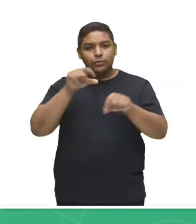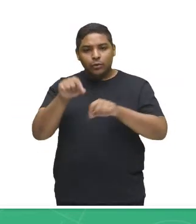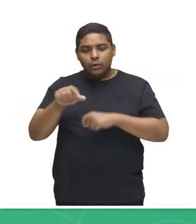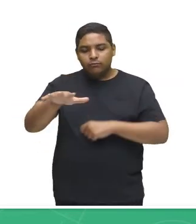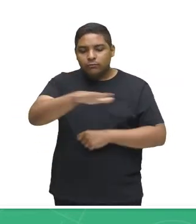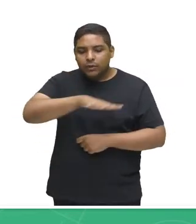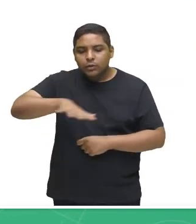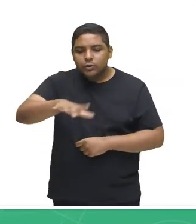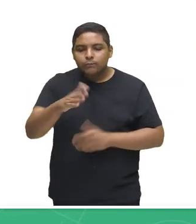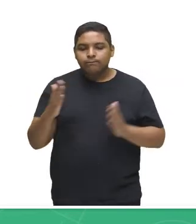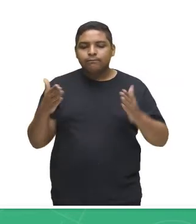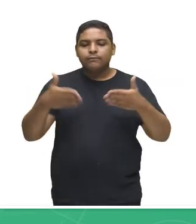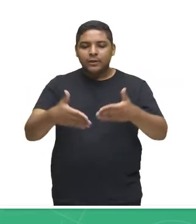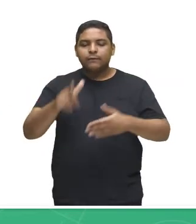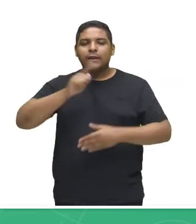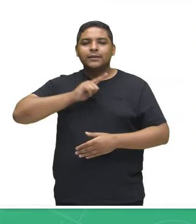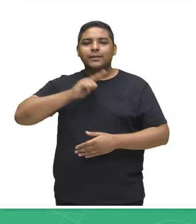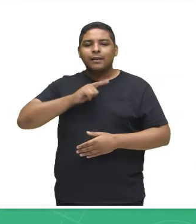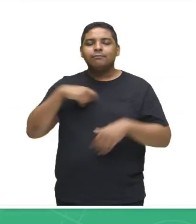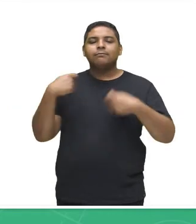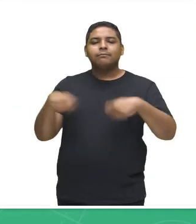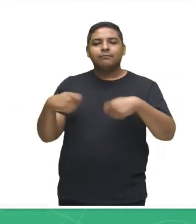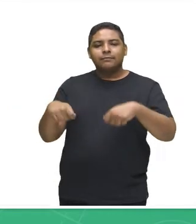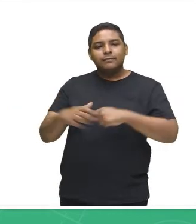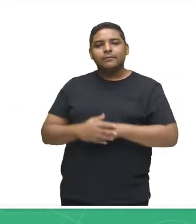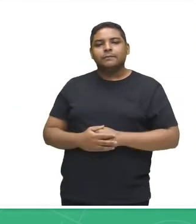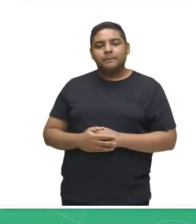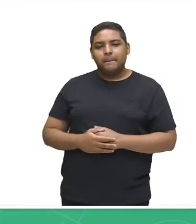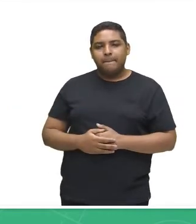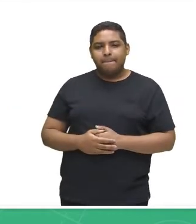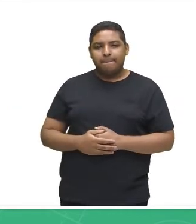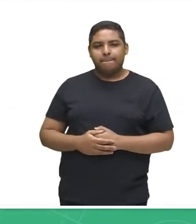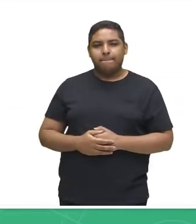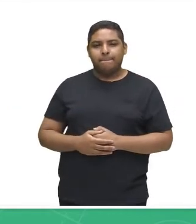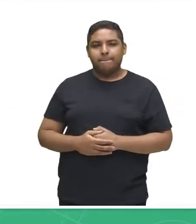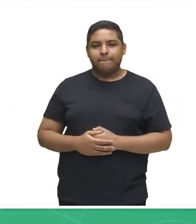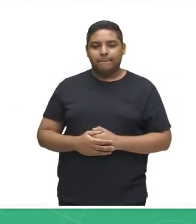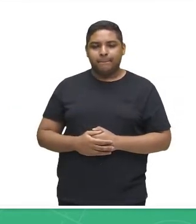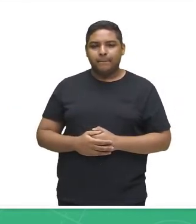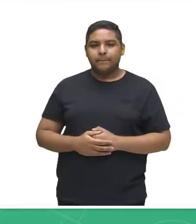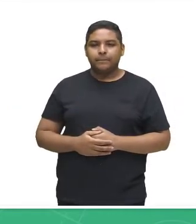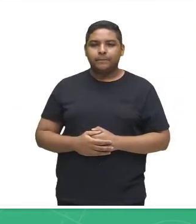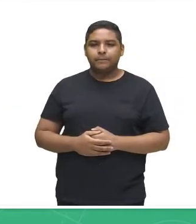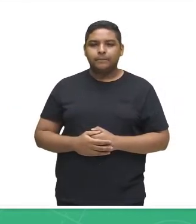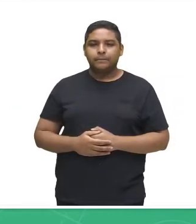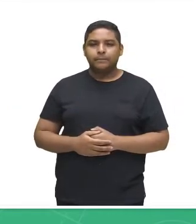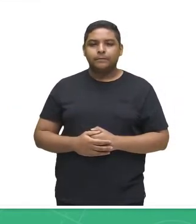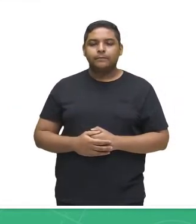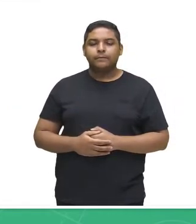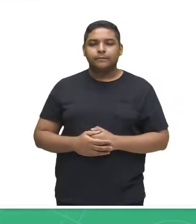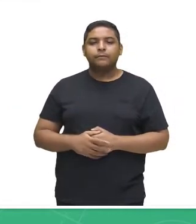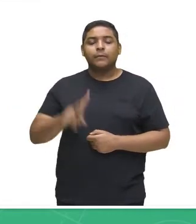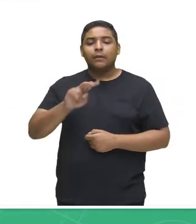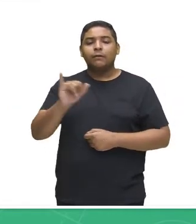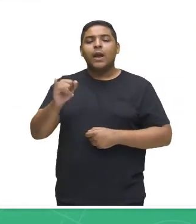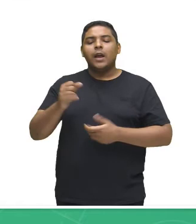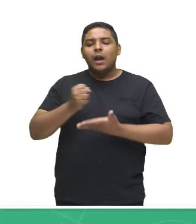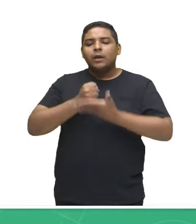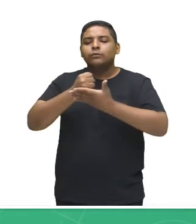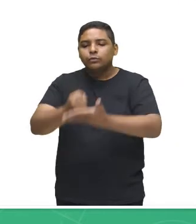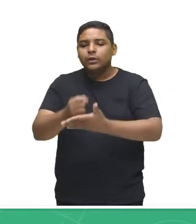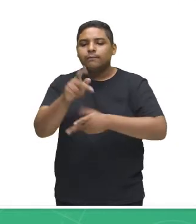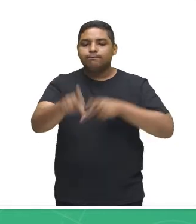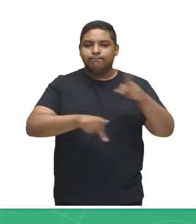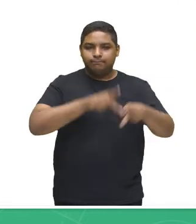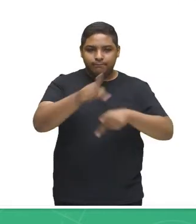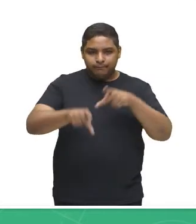necessidade para eles. Vai suprir as suas necessidades. Ela vai ser útil, certo? Então, como vocês puderam